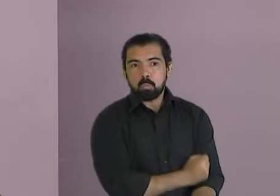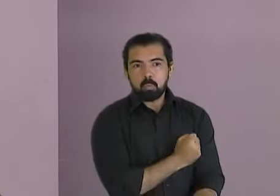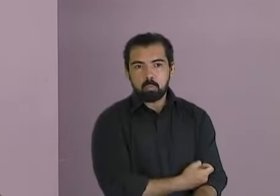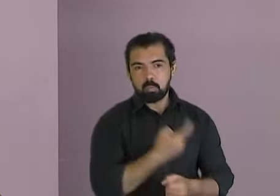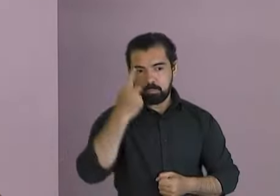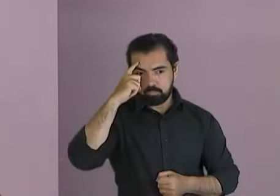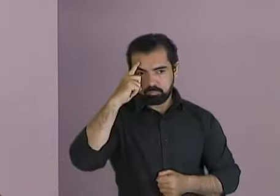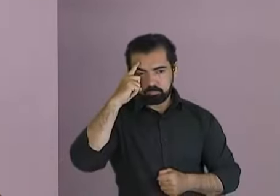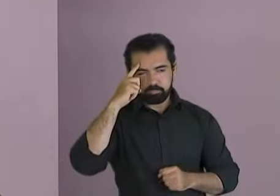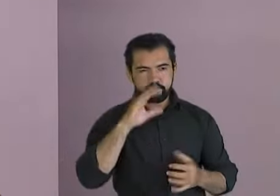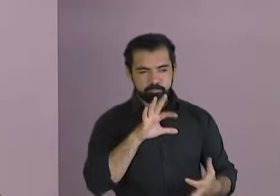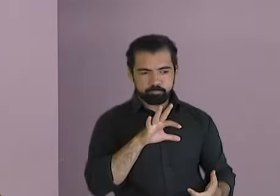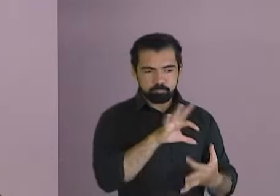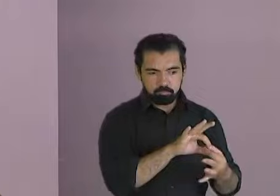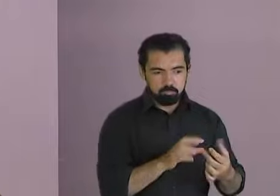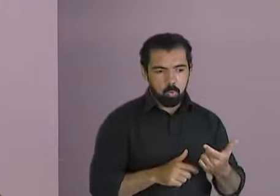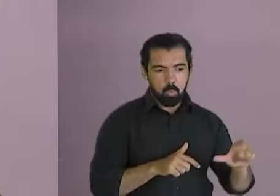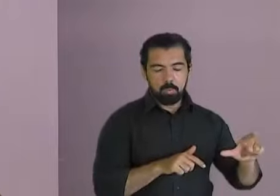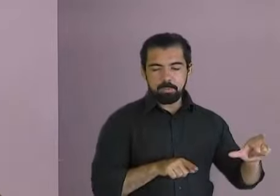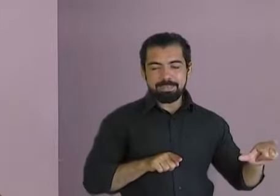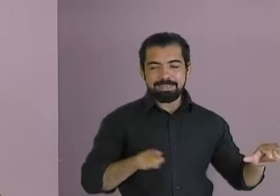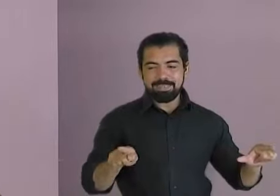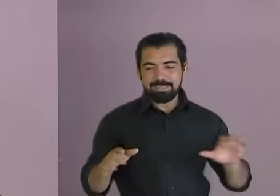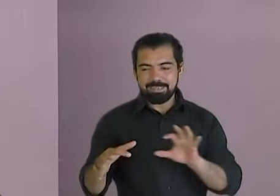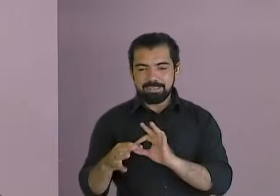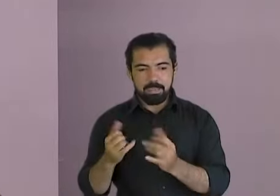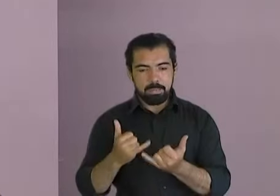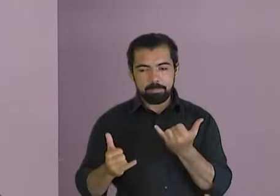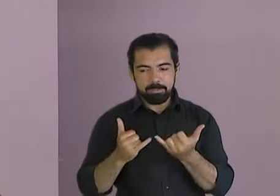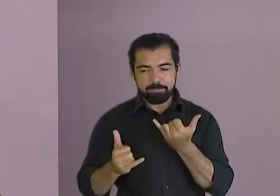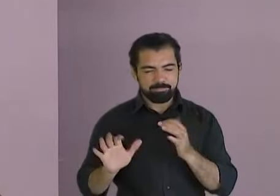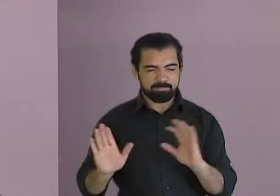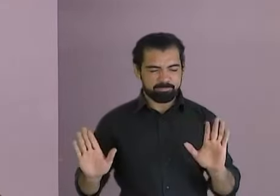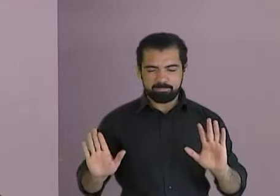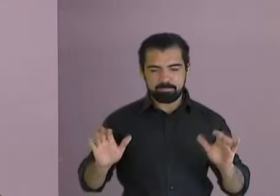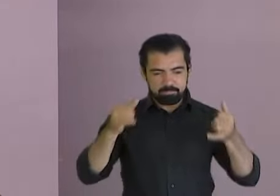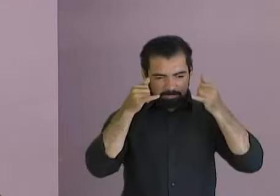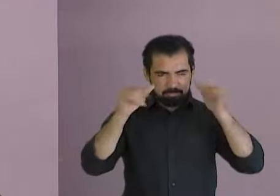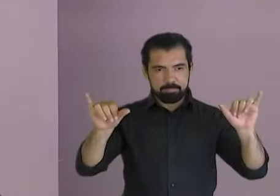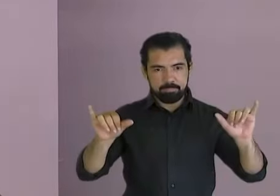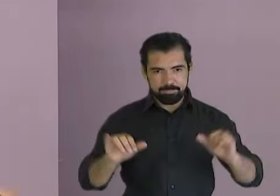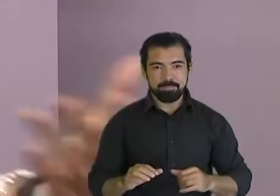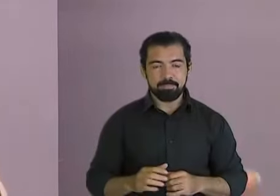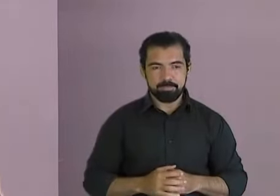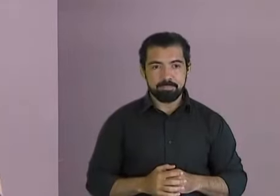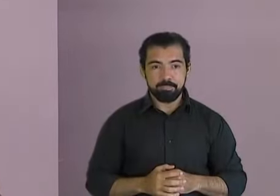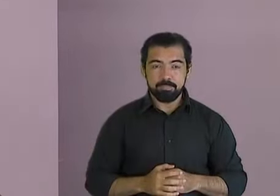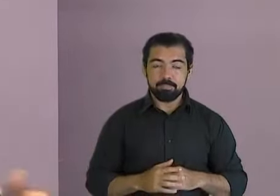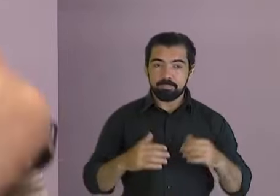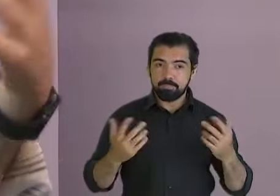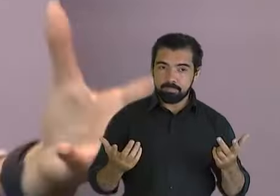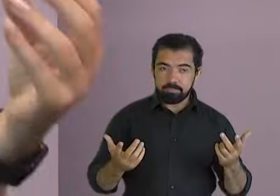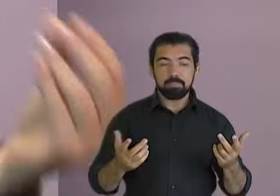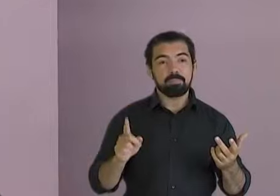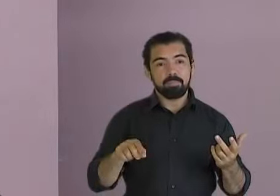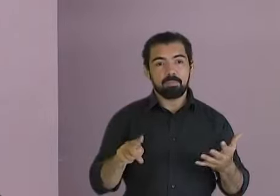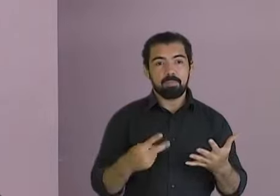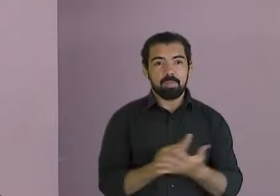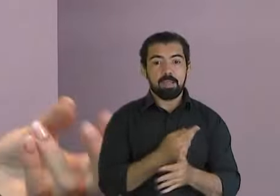eu ganhar, eu vou ver que eu vou ali, ter um padrão ali de consumo um pouco maior. Né? Então, talvez é isso que acontece. Eu não tenho os